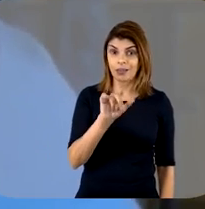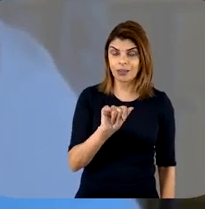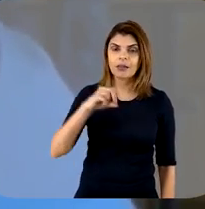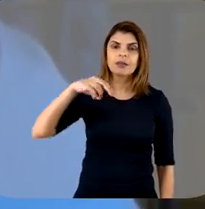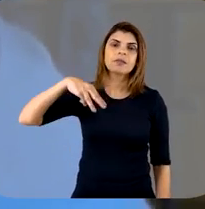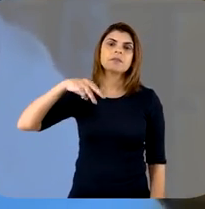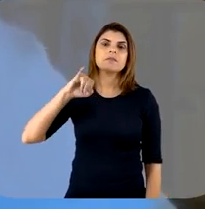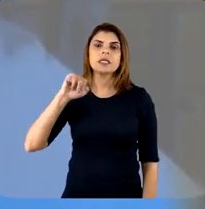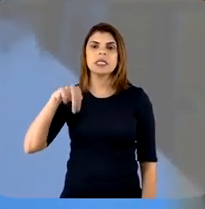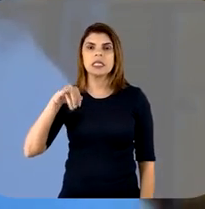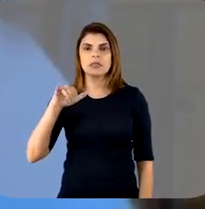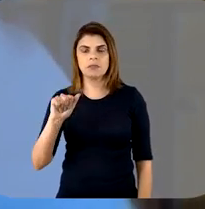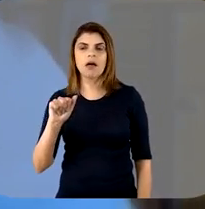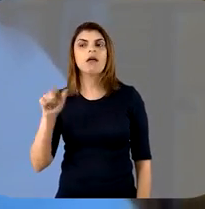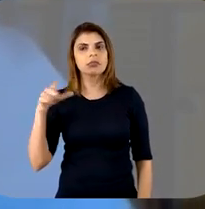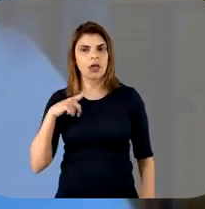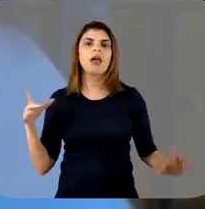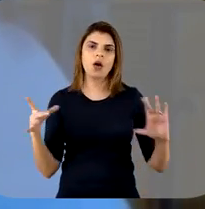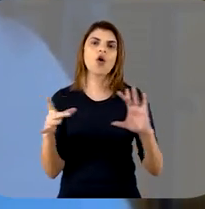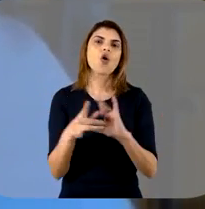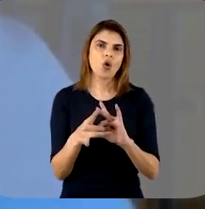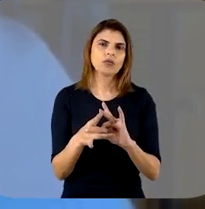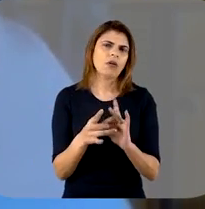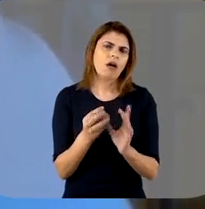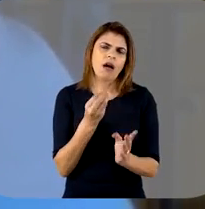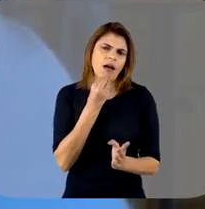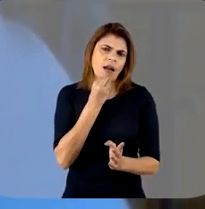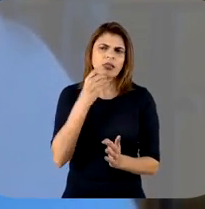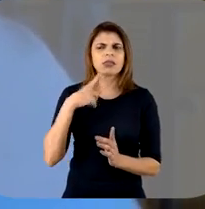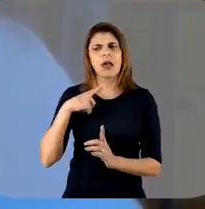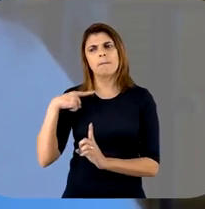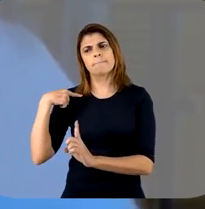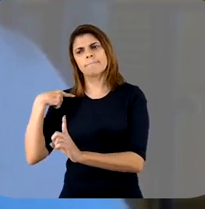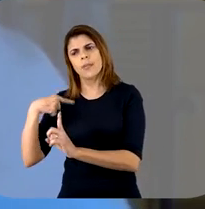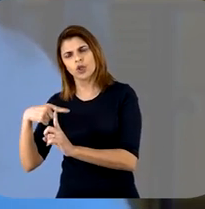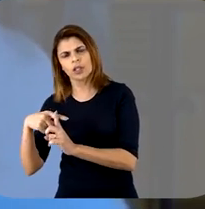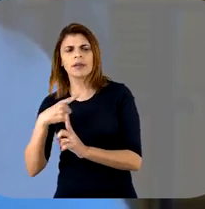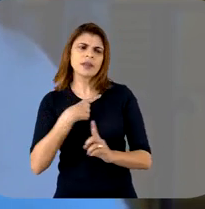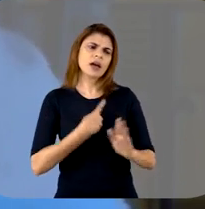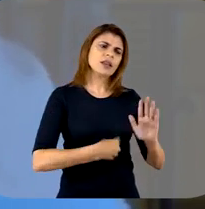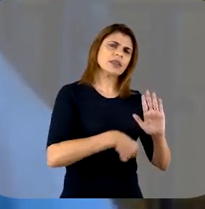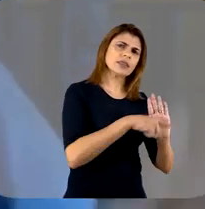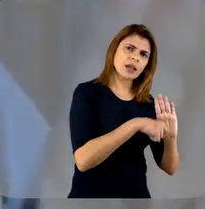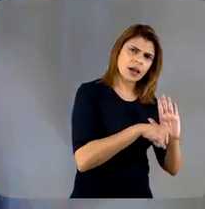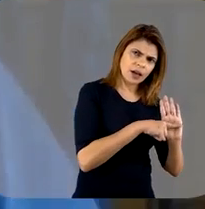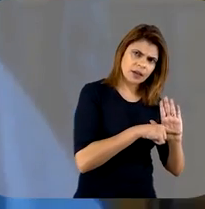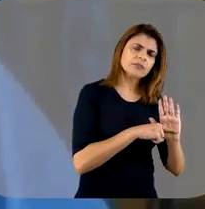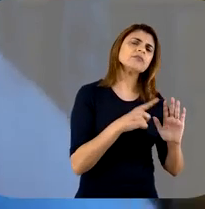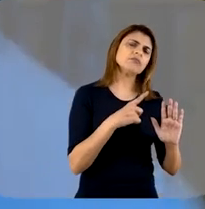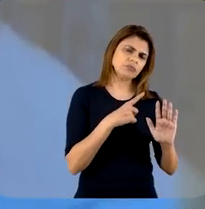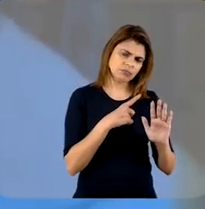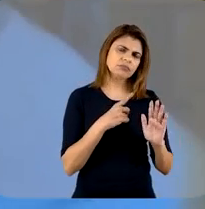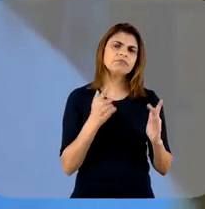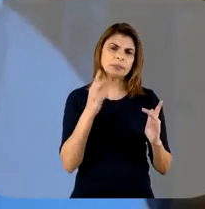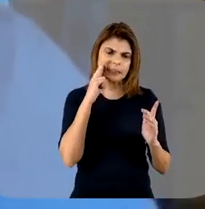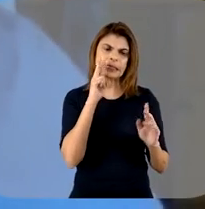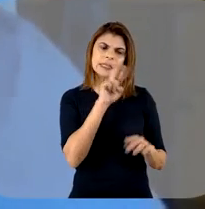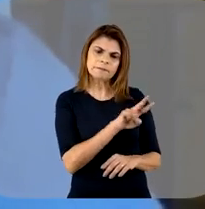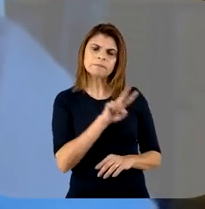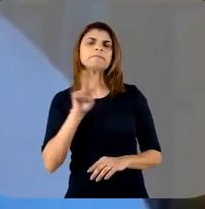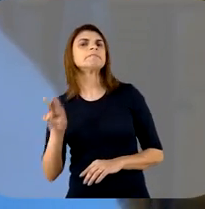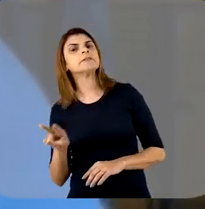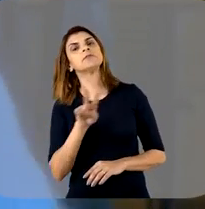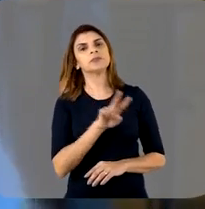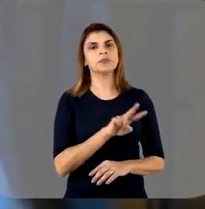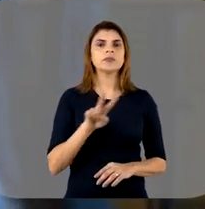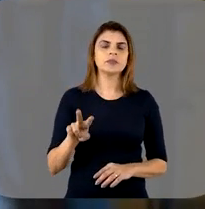nesse contexto, né? E, claro, tem aspectos positivos disso, mas tem aspectos